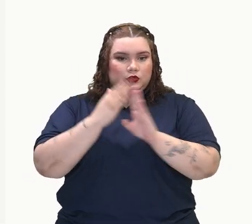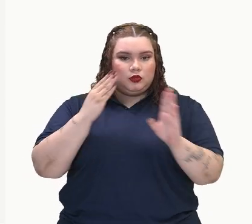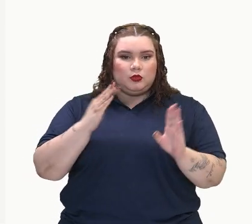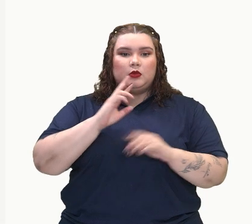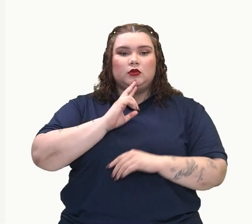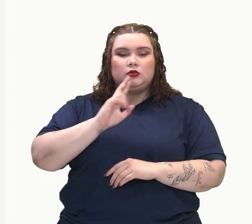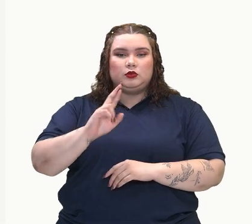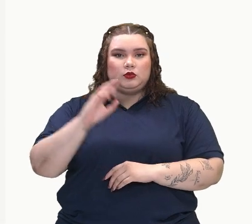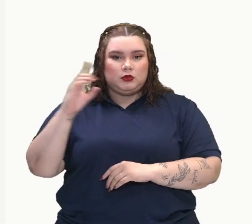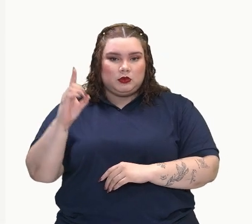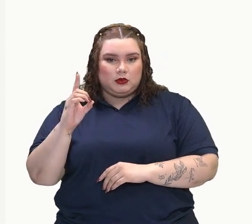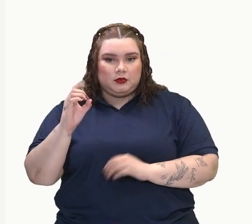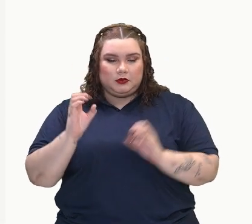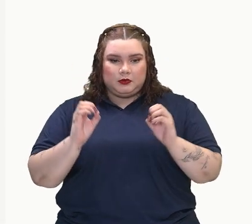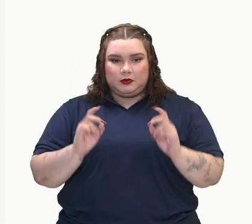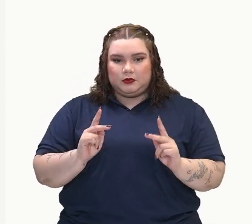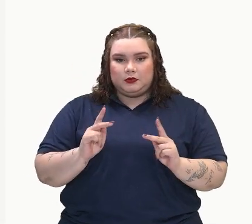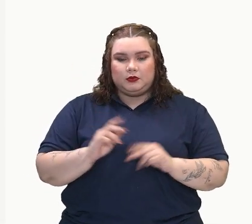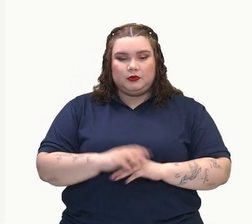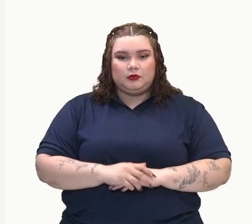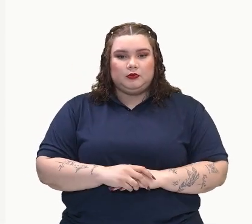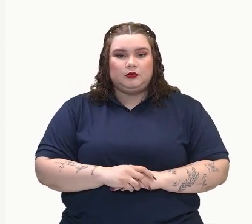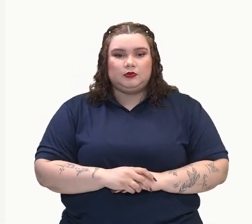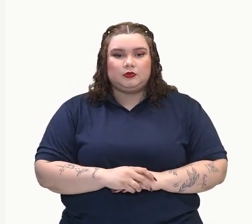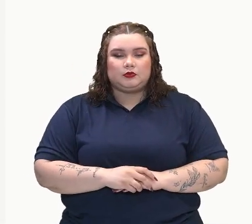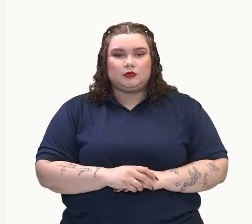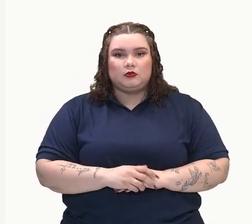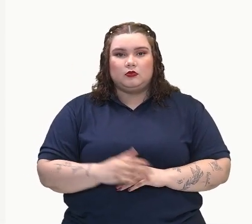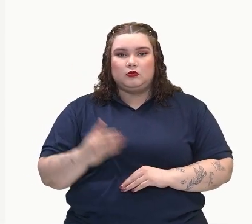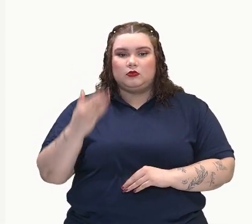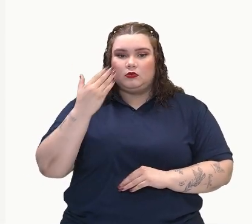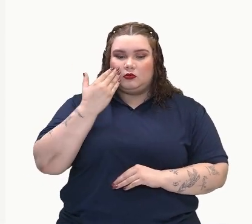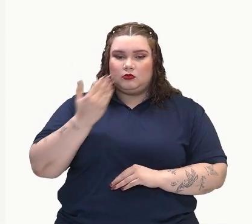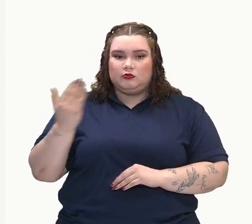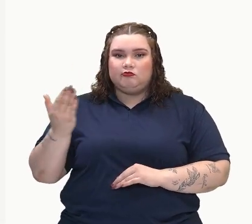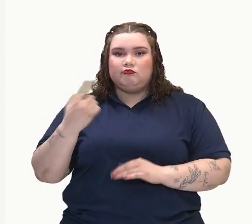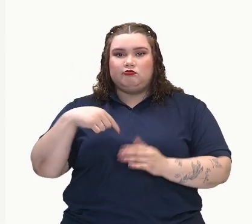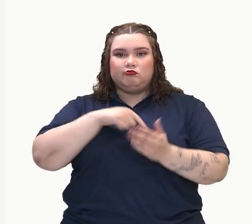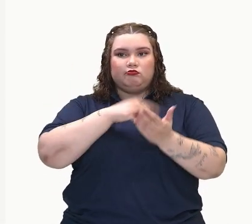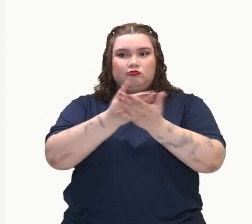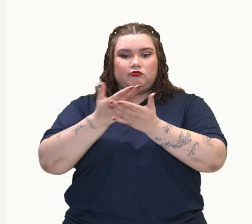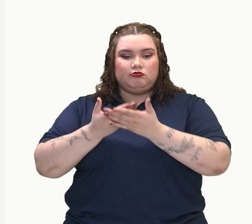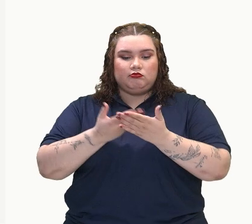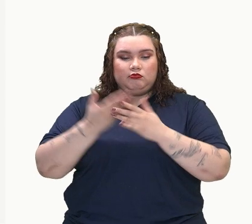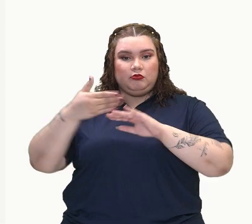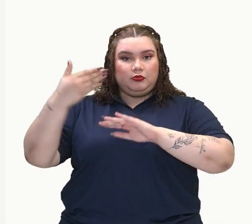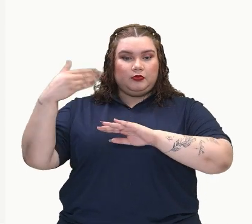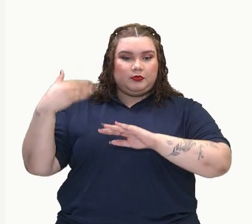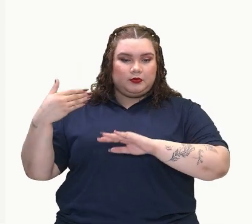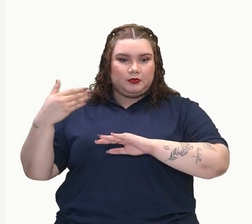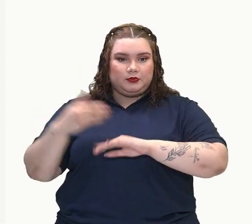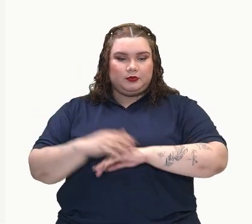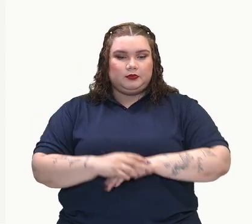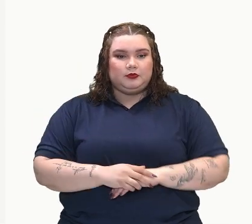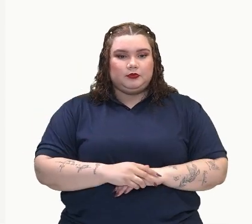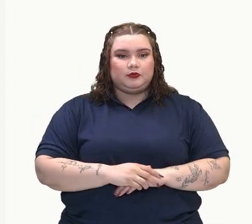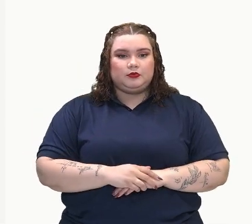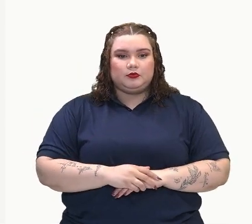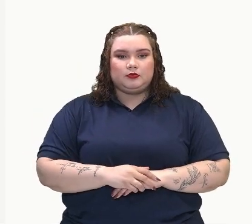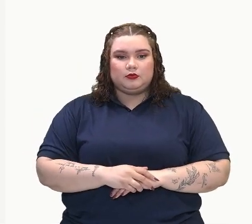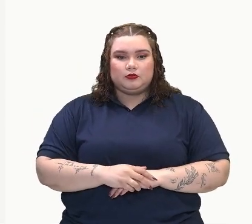pontos que foi estudada em aulas anteriores. Então, ó, quem vai ser a distância? Vai